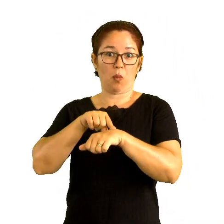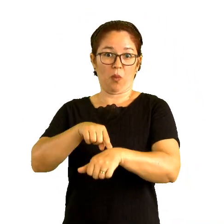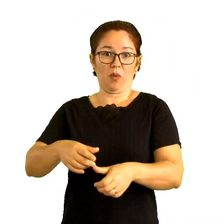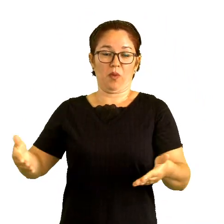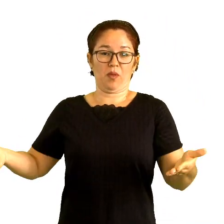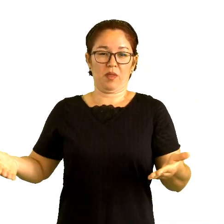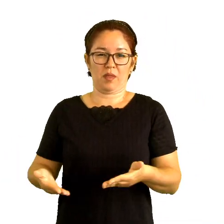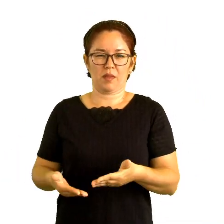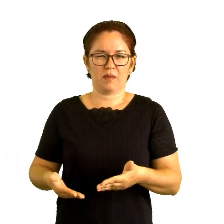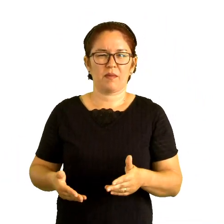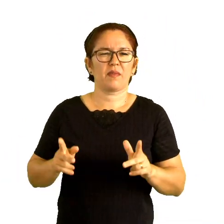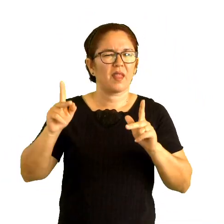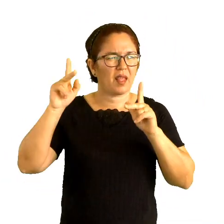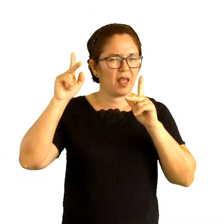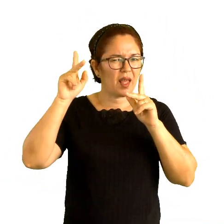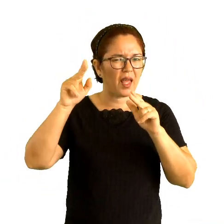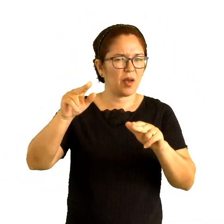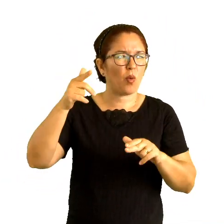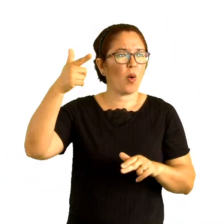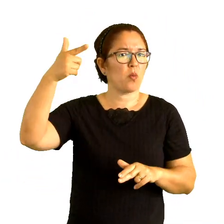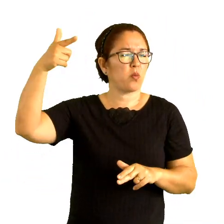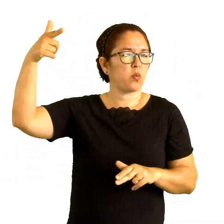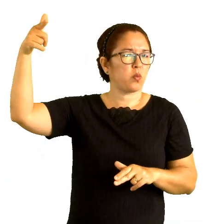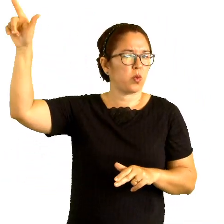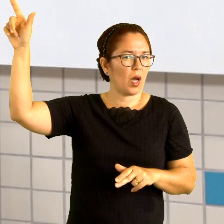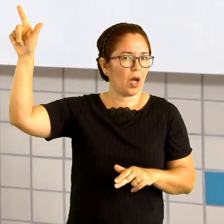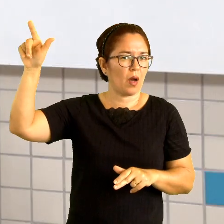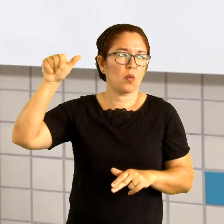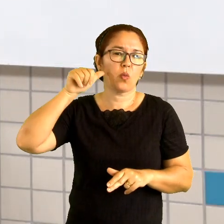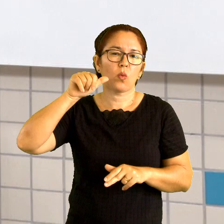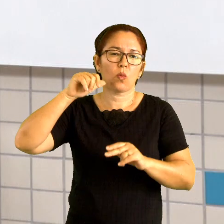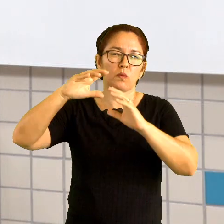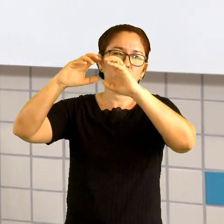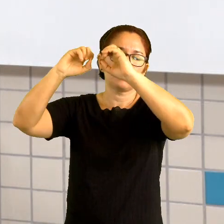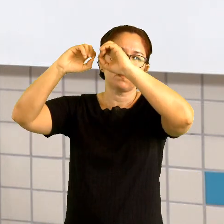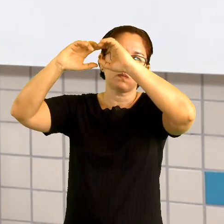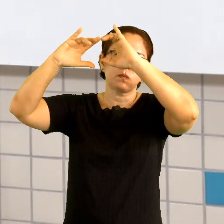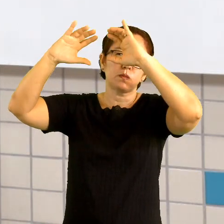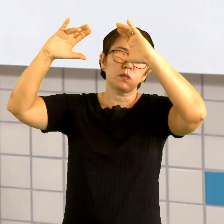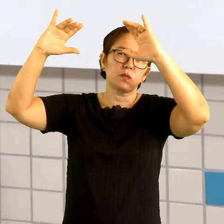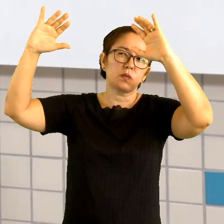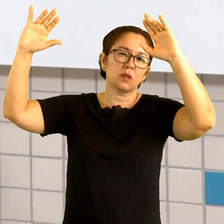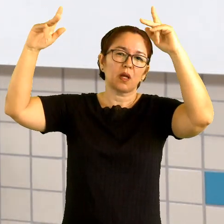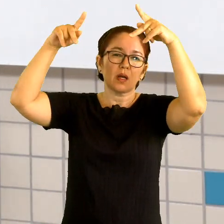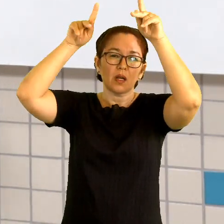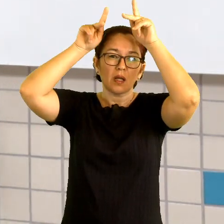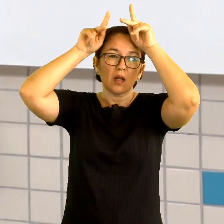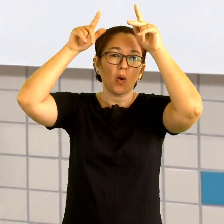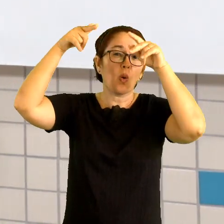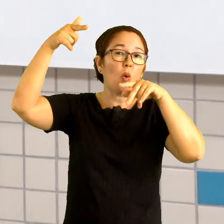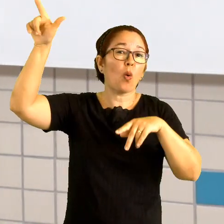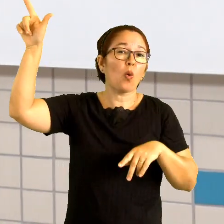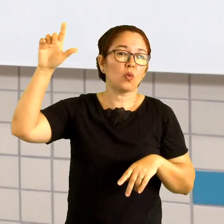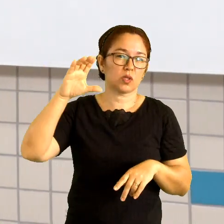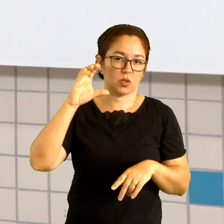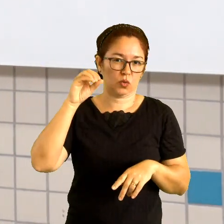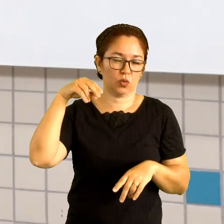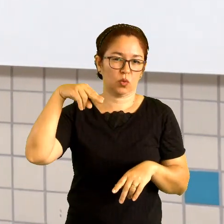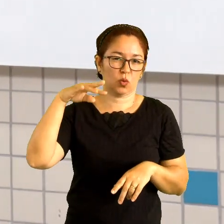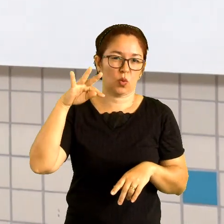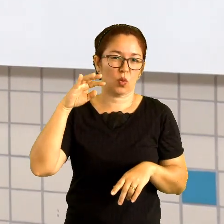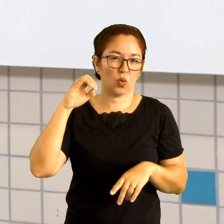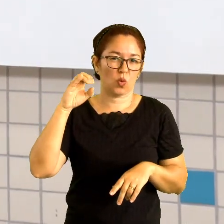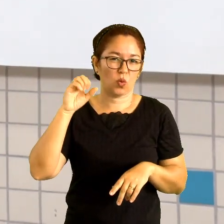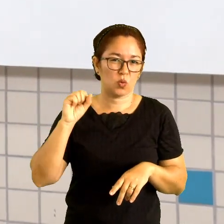das heroínas de contos de fada? Quem são as heroínas do conto de fada? São as princesas. Lembra lá da